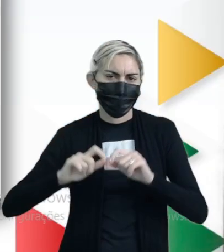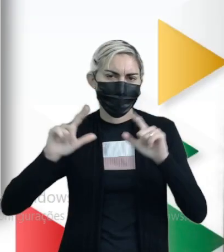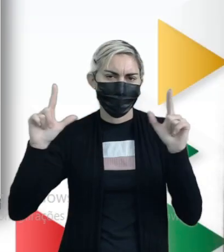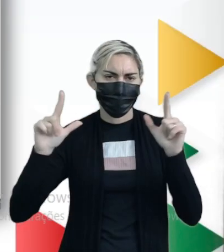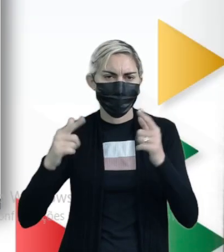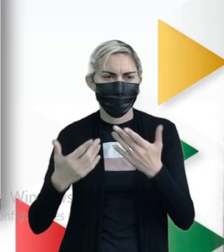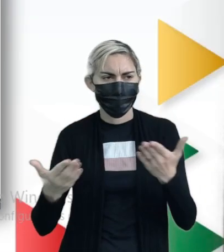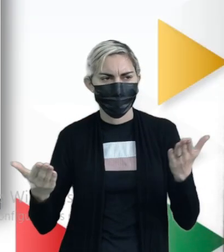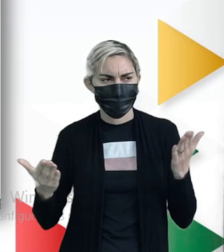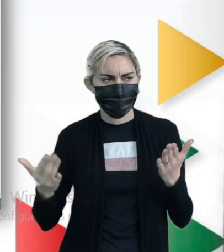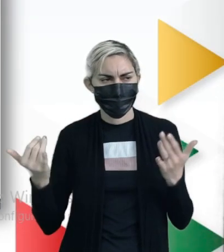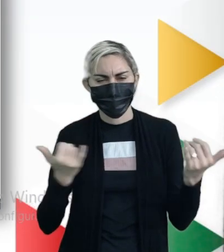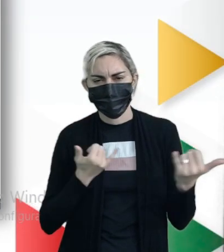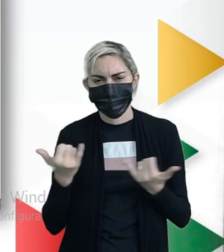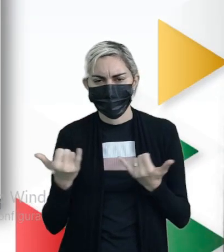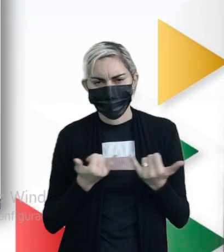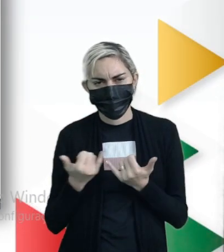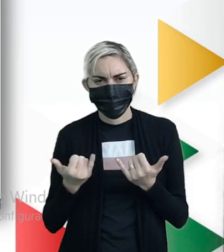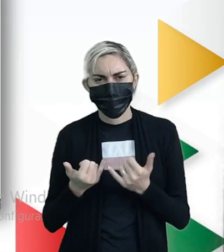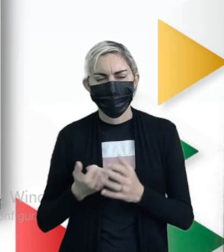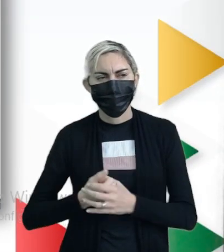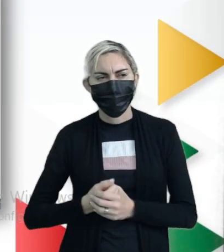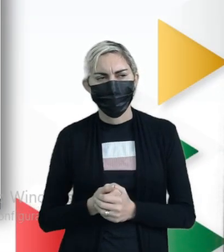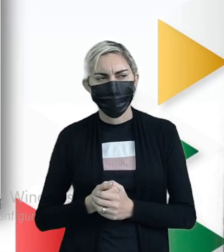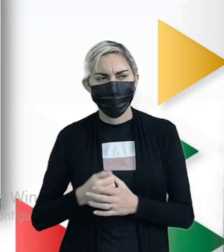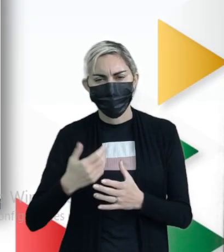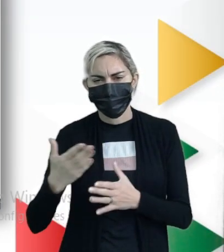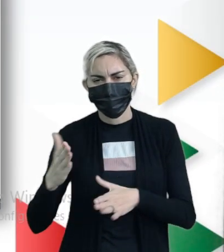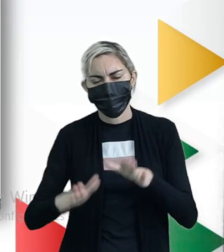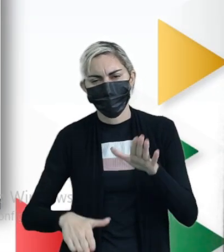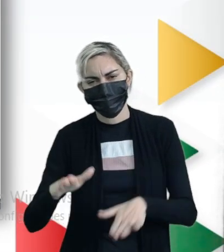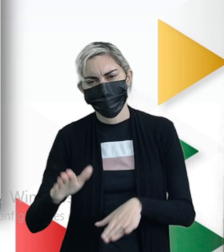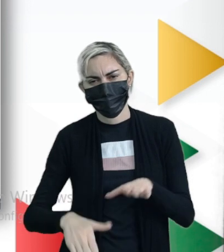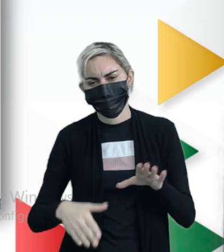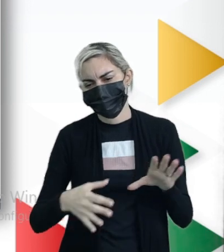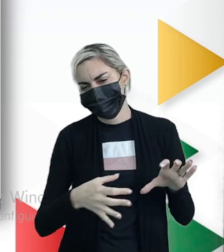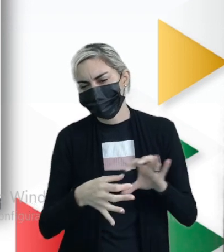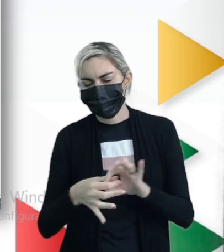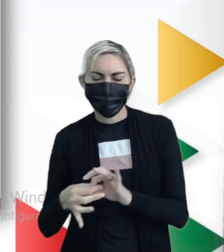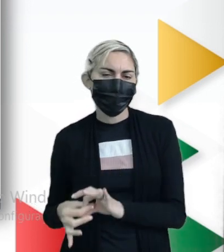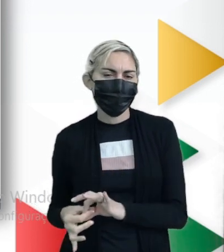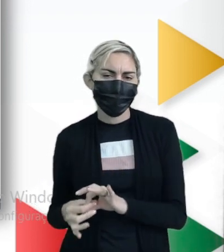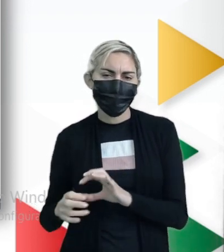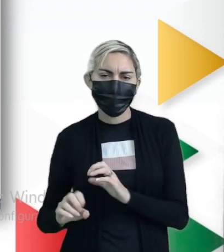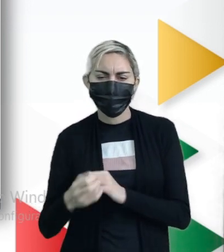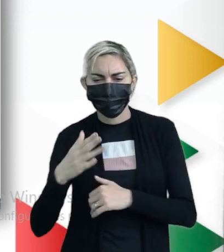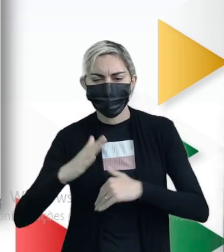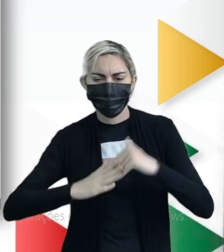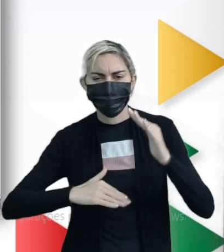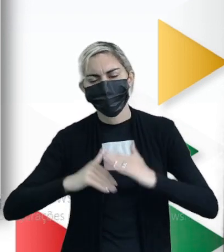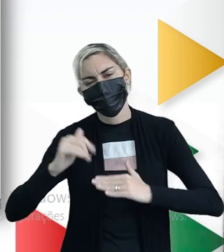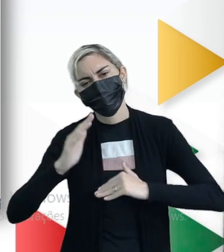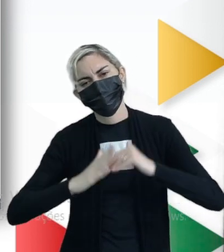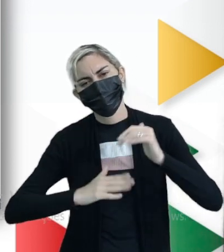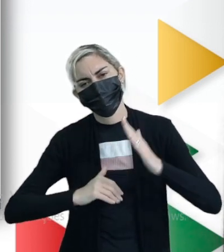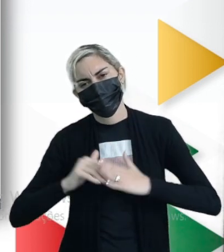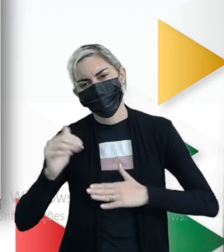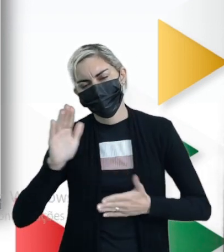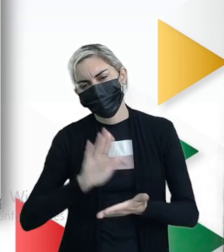acompanhe. As informações subentendidas vão depender do contexto ou a capacidade